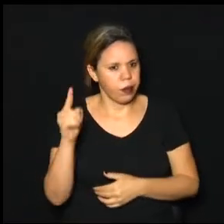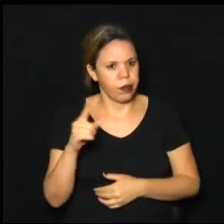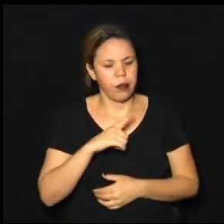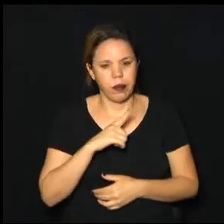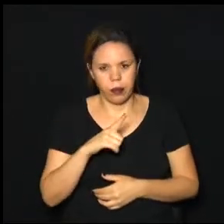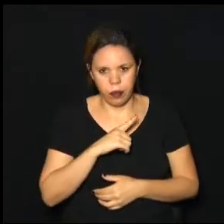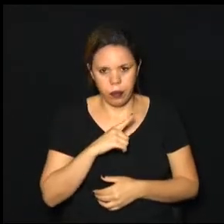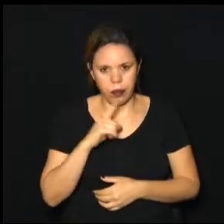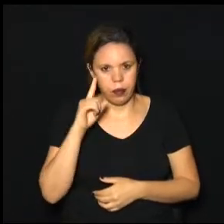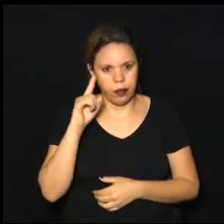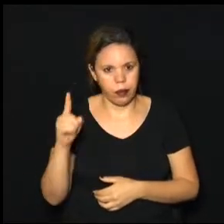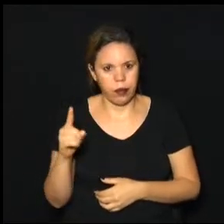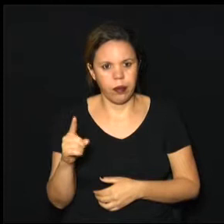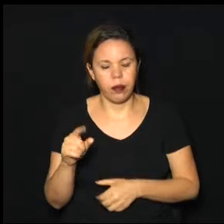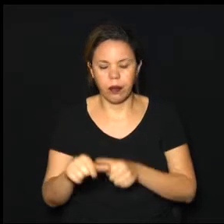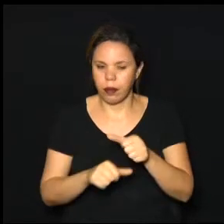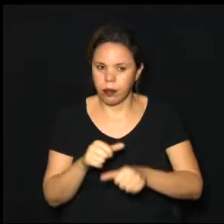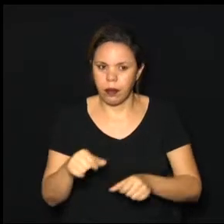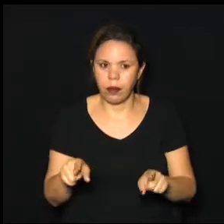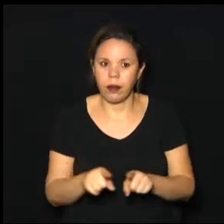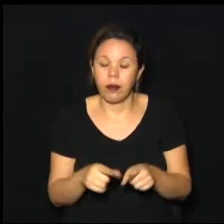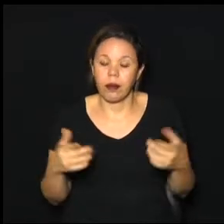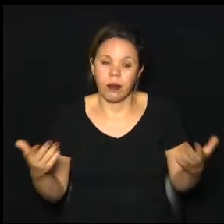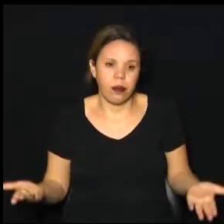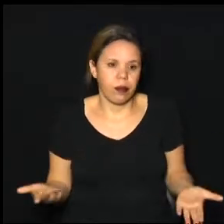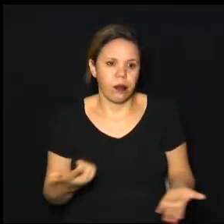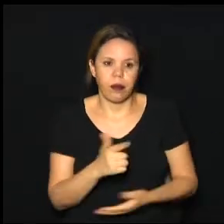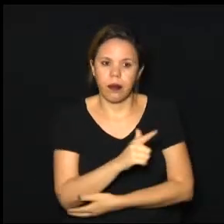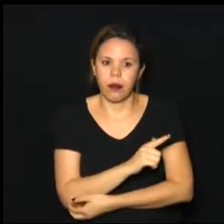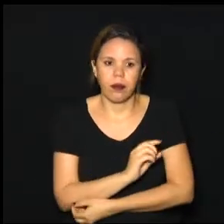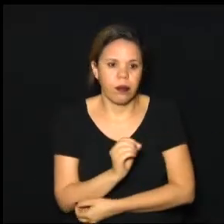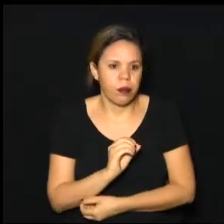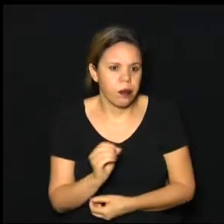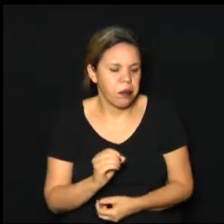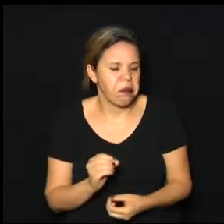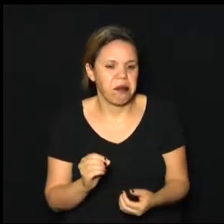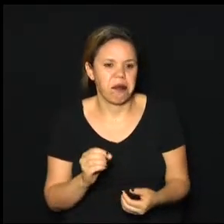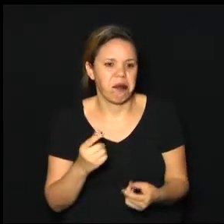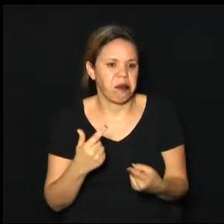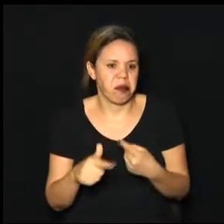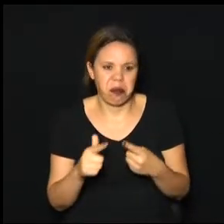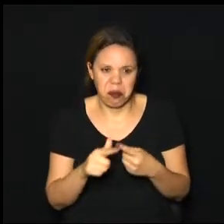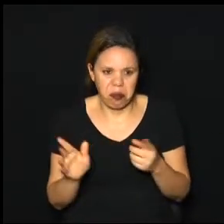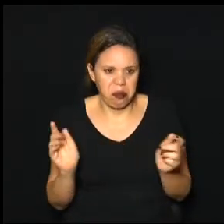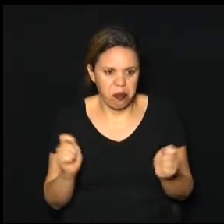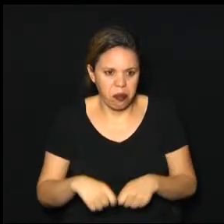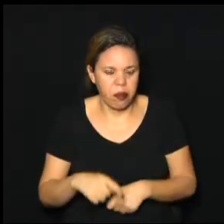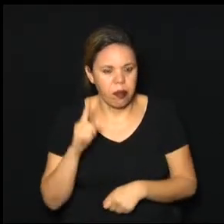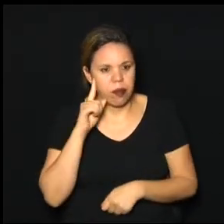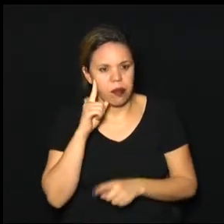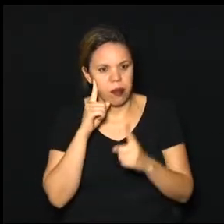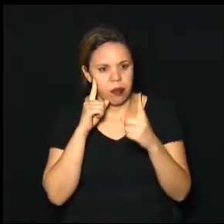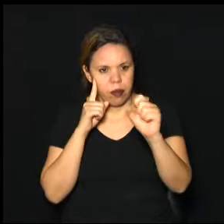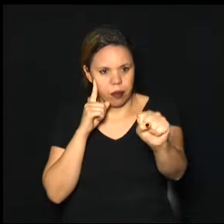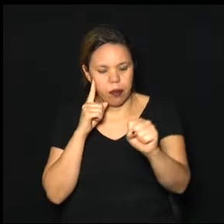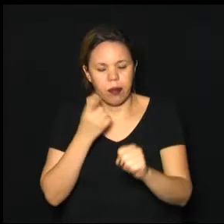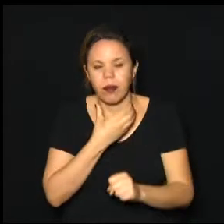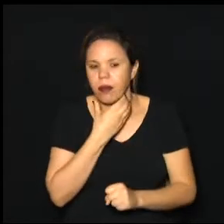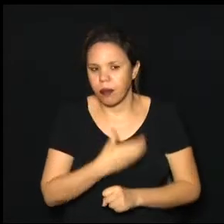terão as datas alteradas, mas não havendo nenhum tipo de anormalidade, no dia 18 de